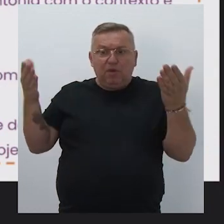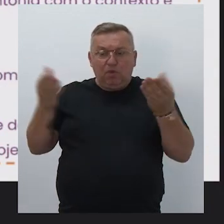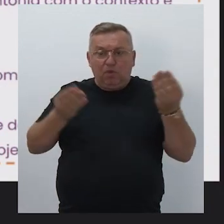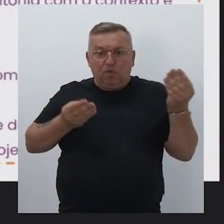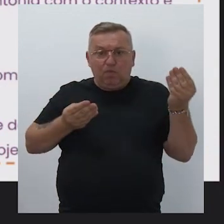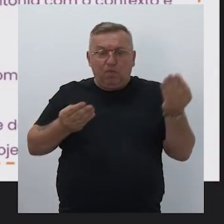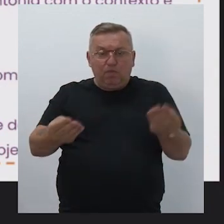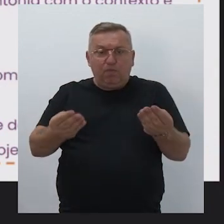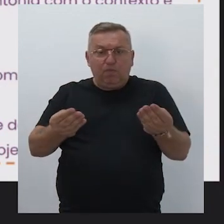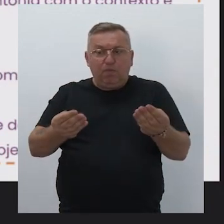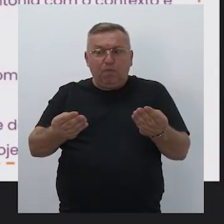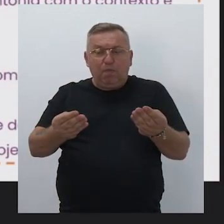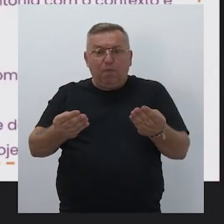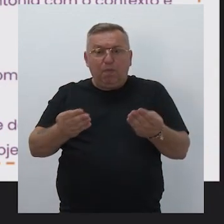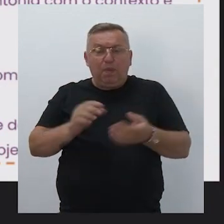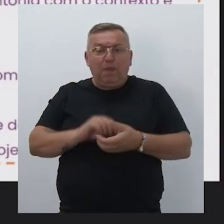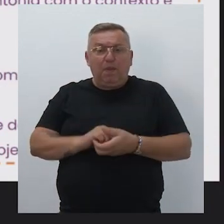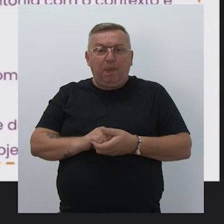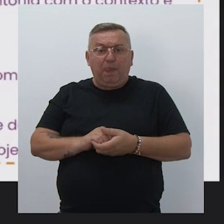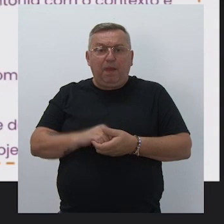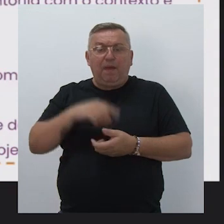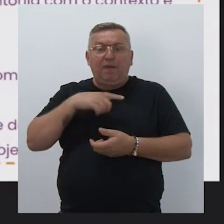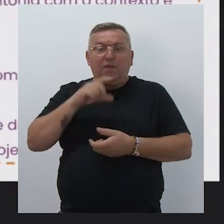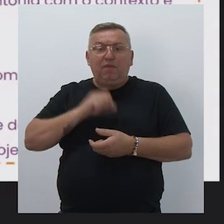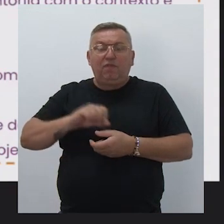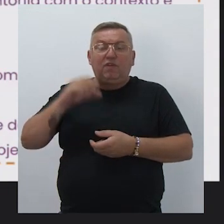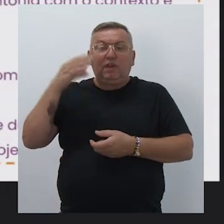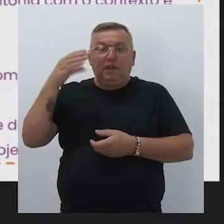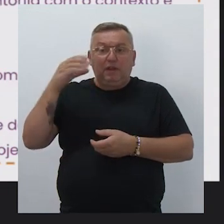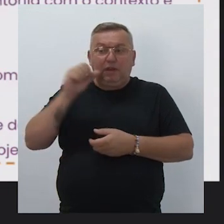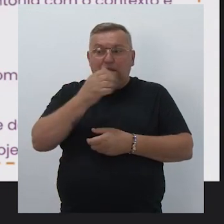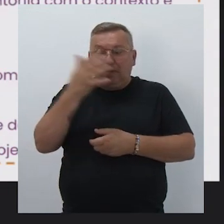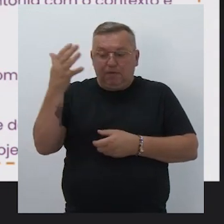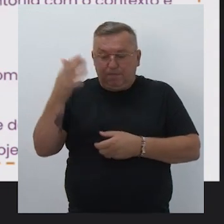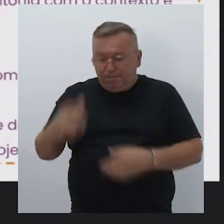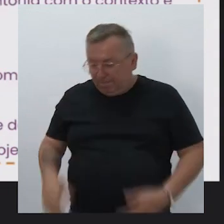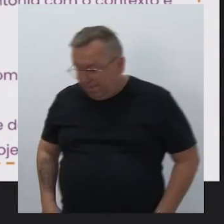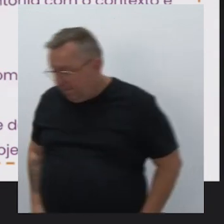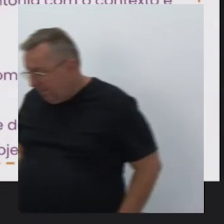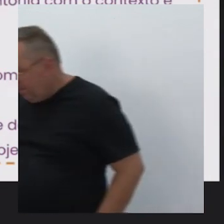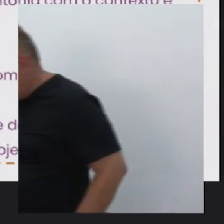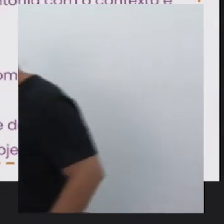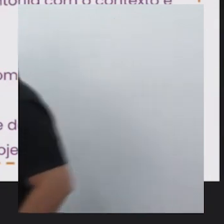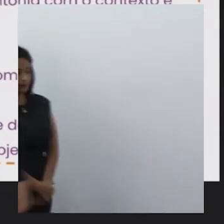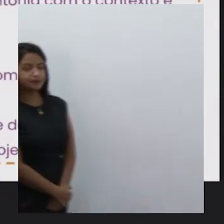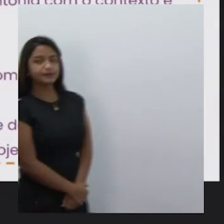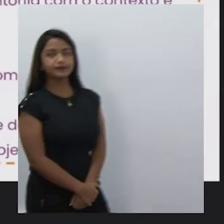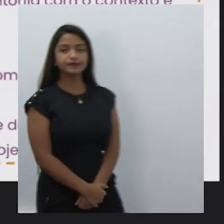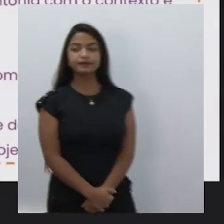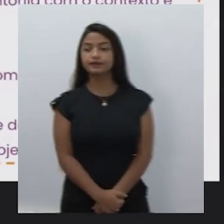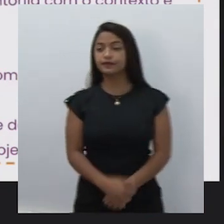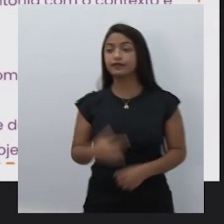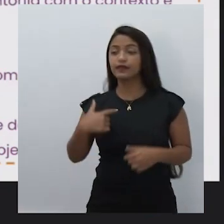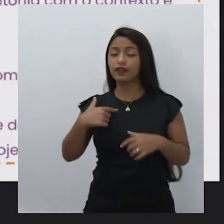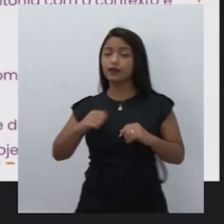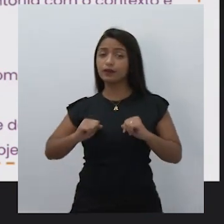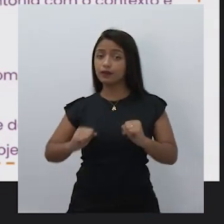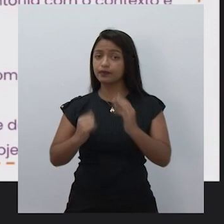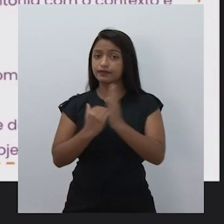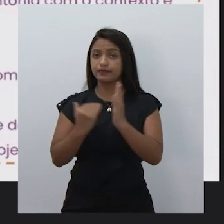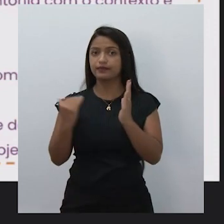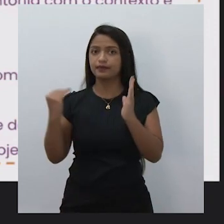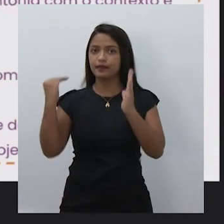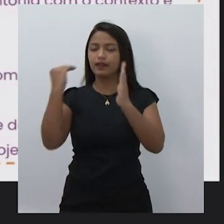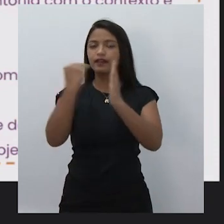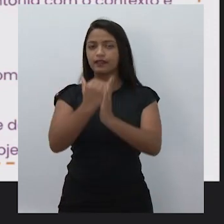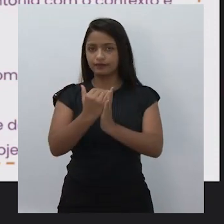oferecer um itinerário de ciências da natureza em que eu posso ir além. Mas eu posso